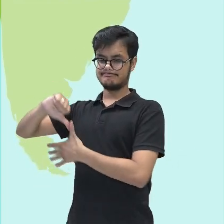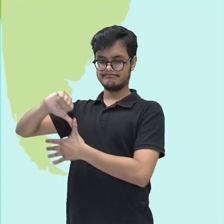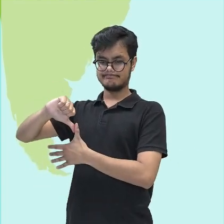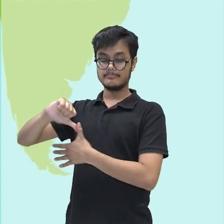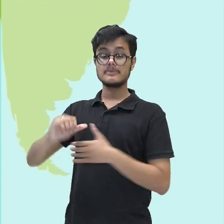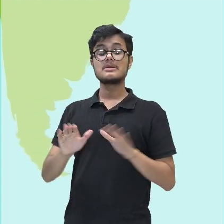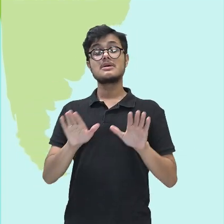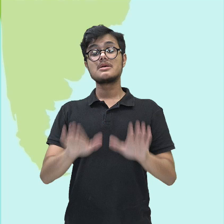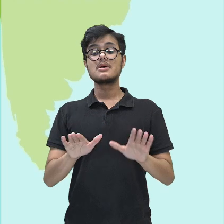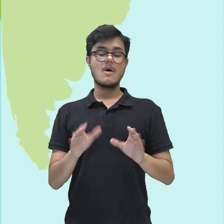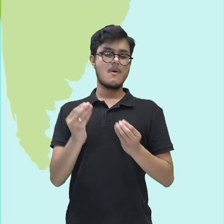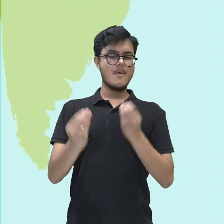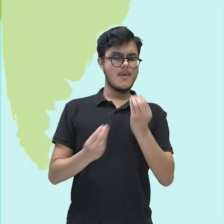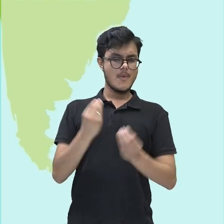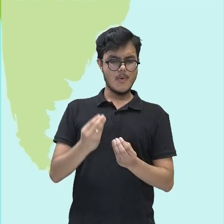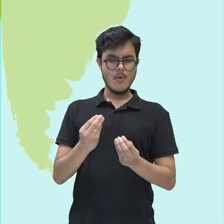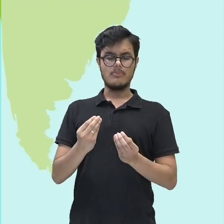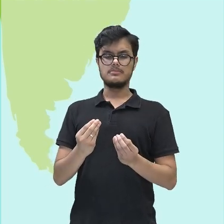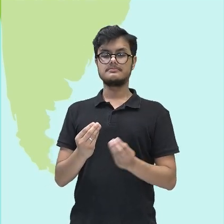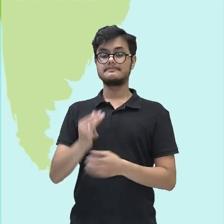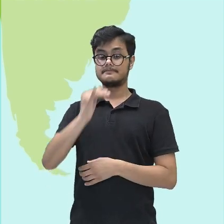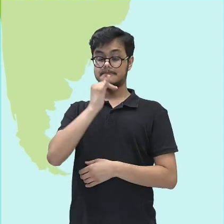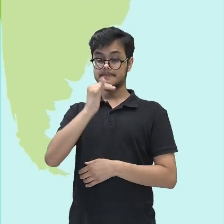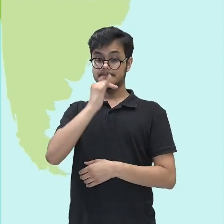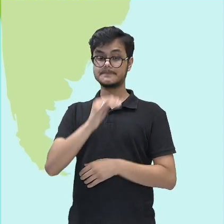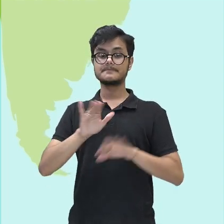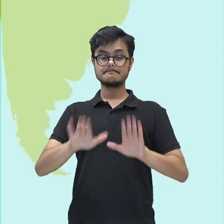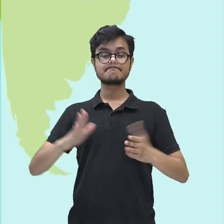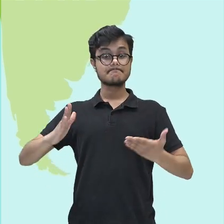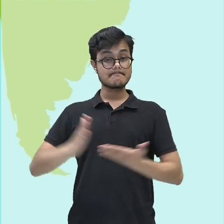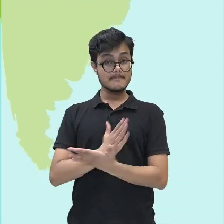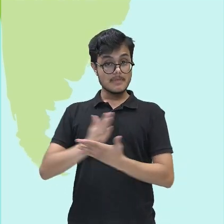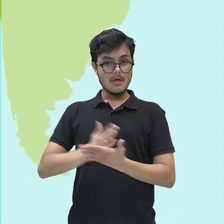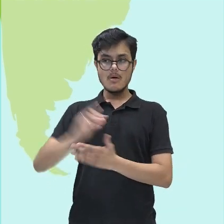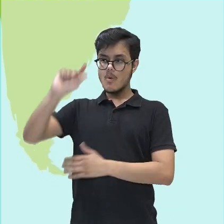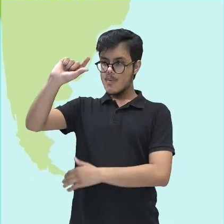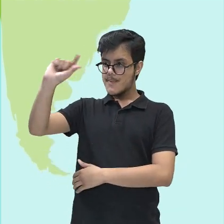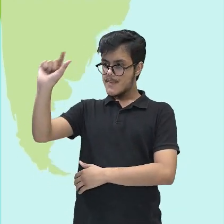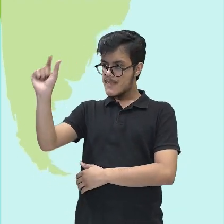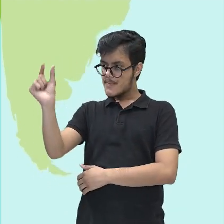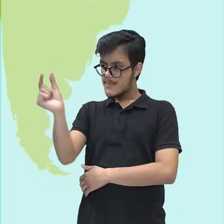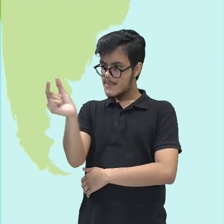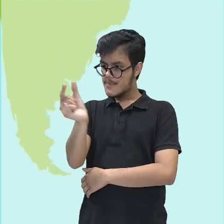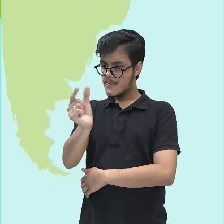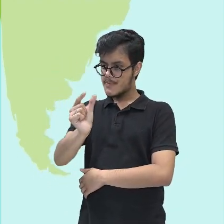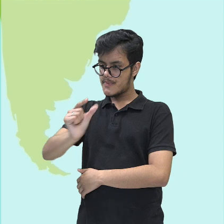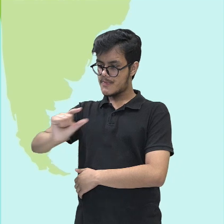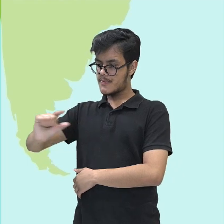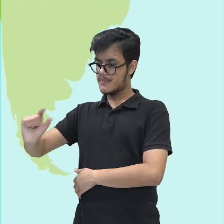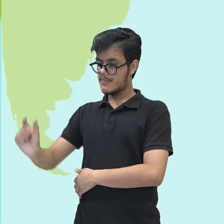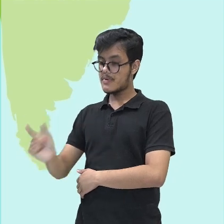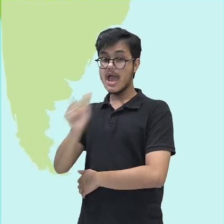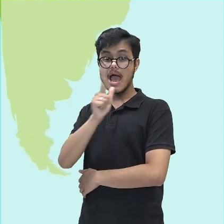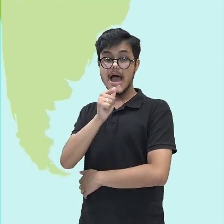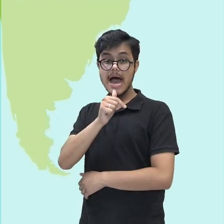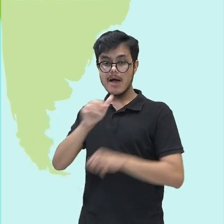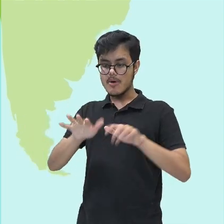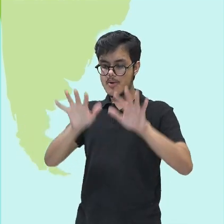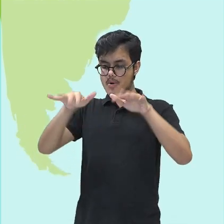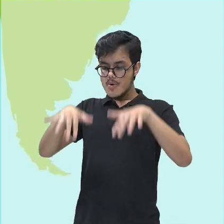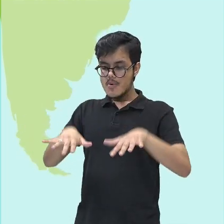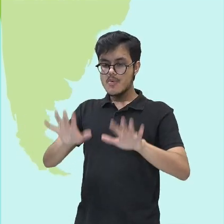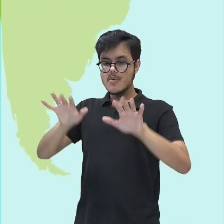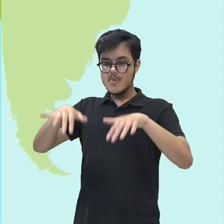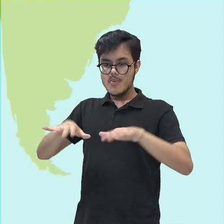fenômeno da ressurgência ocorre especialmente em regiões costeiras e se dá quando as águas frias e profundas, em geral